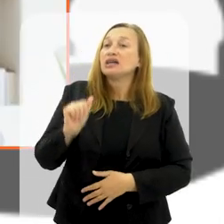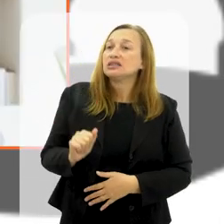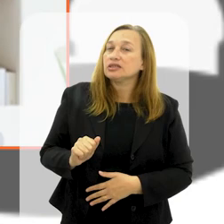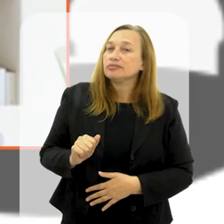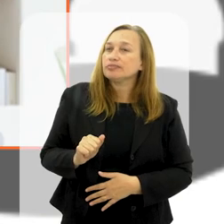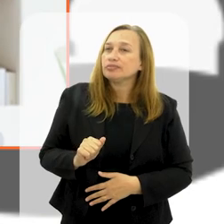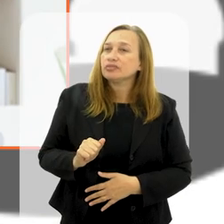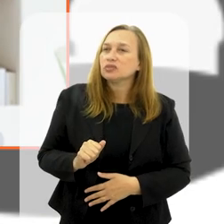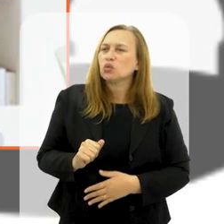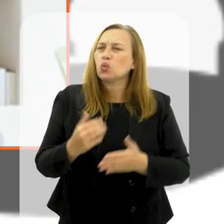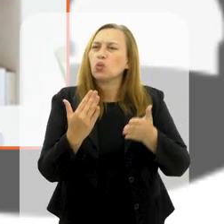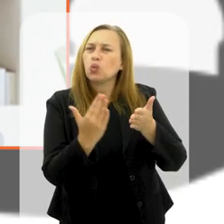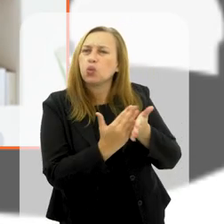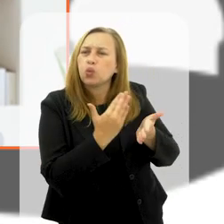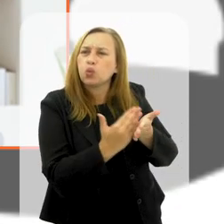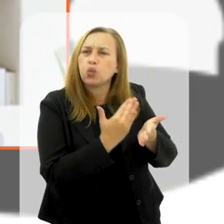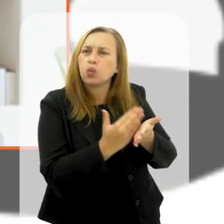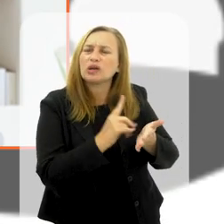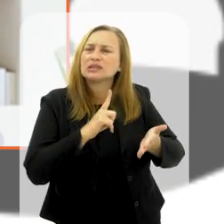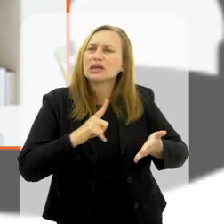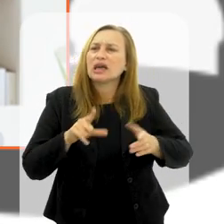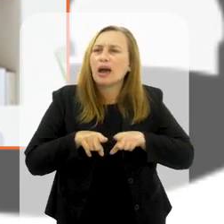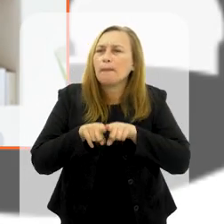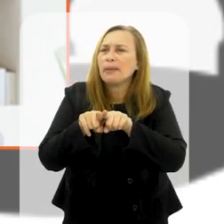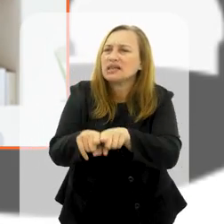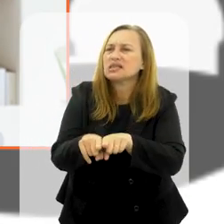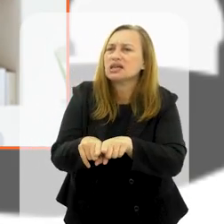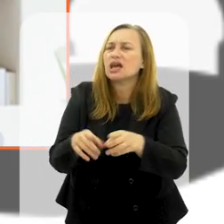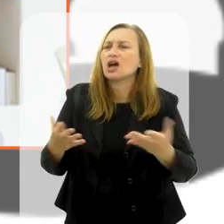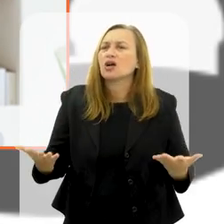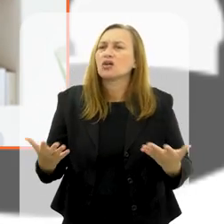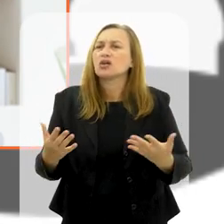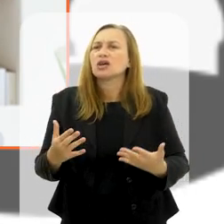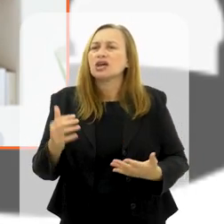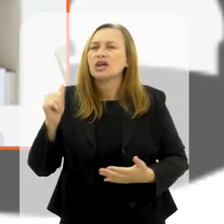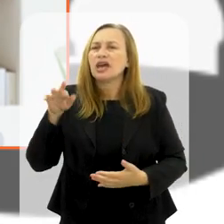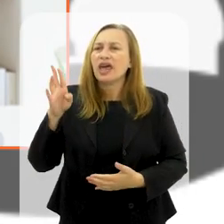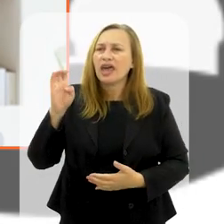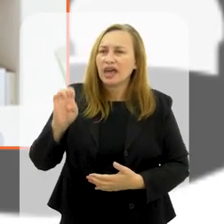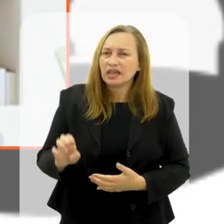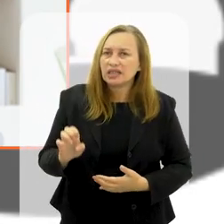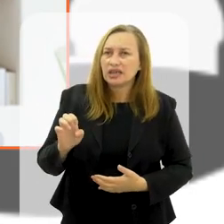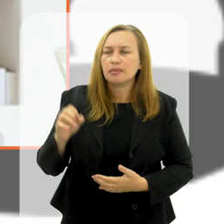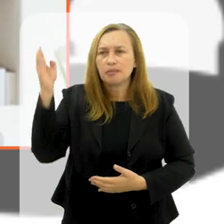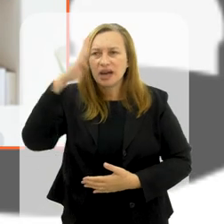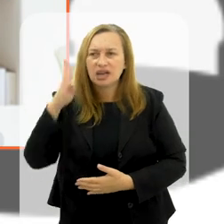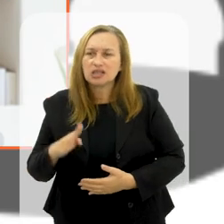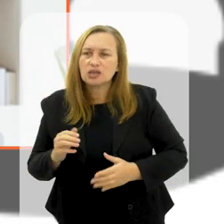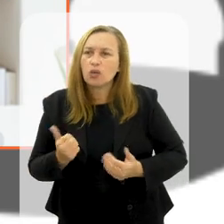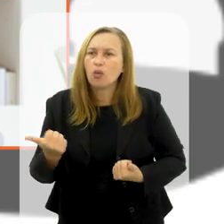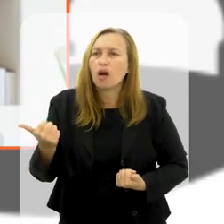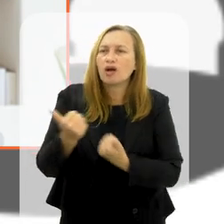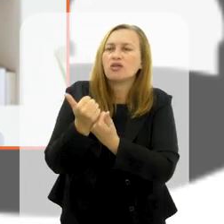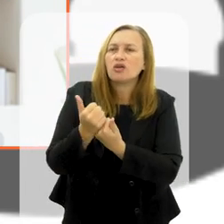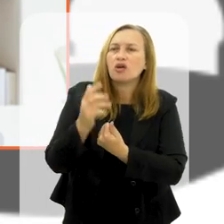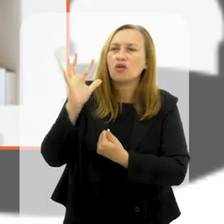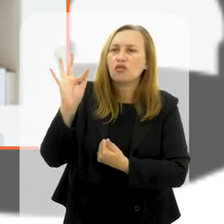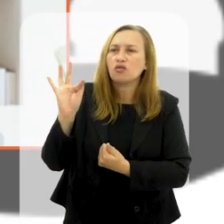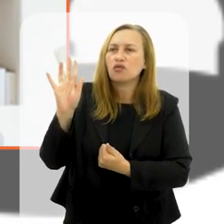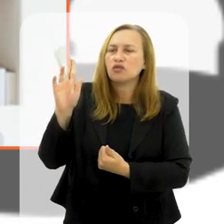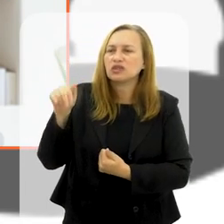Ana, o caderno, ele tem a parceria da Rede Jubileu Sul Brasil, com apoio da